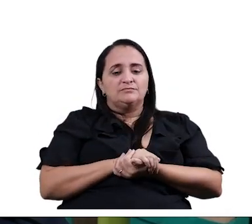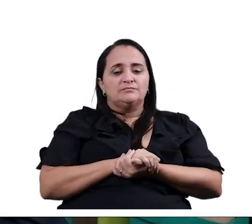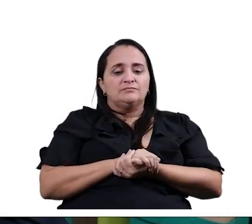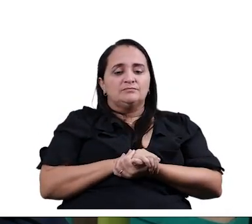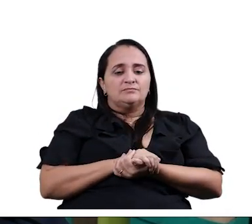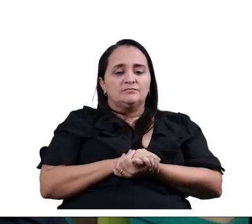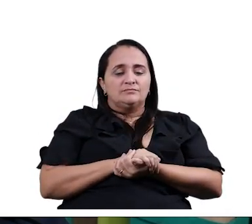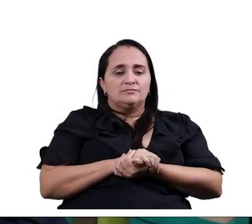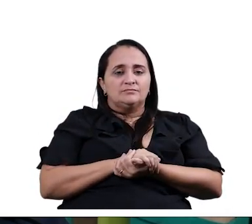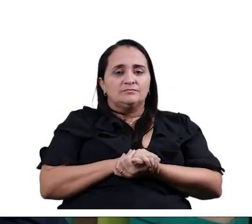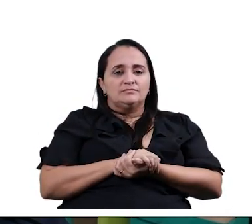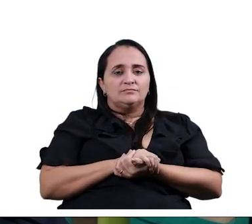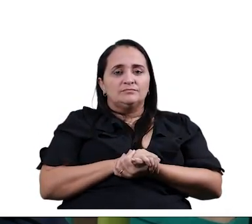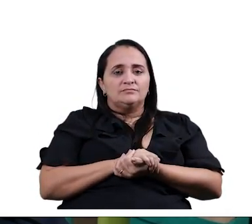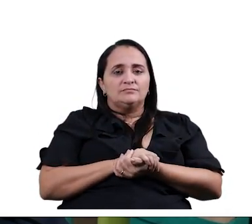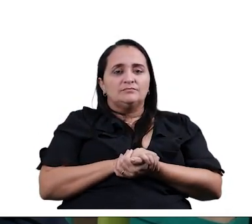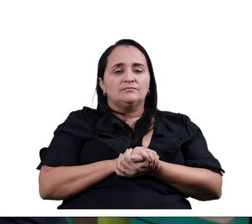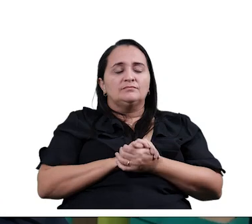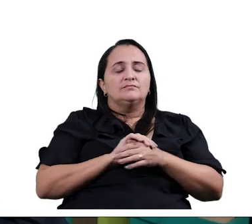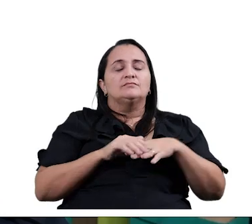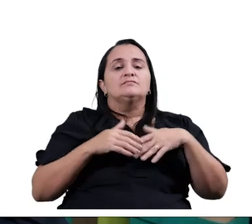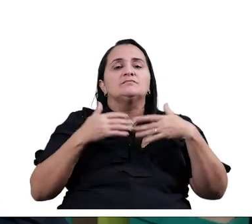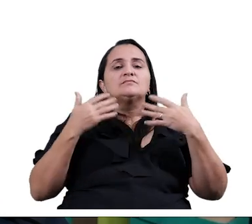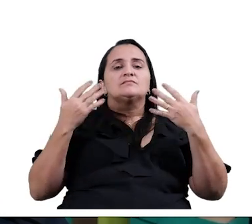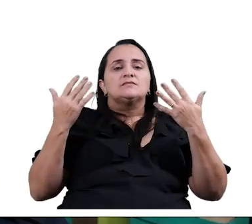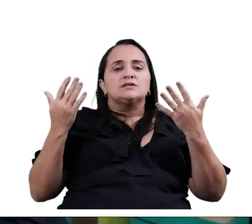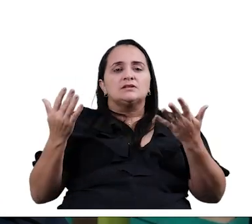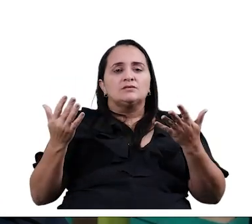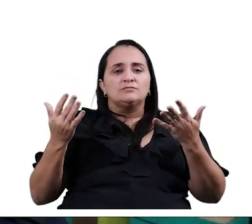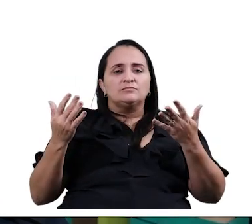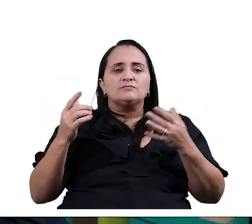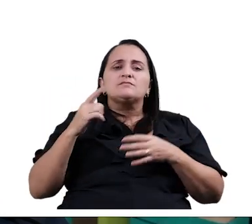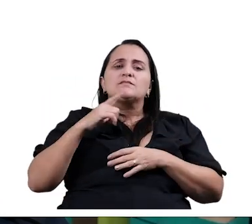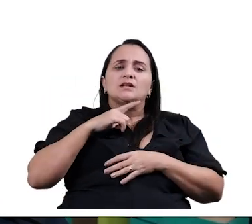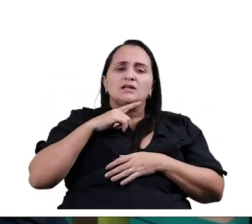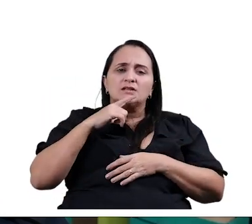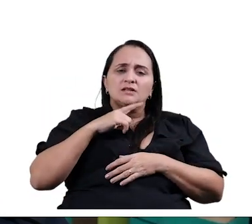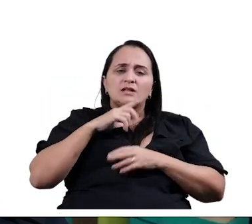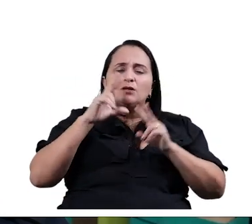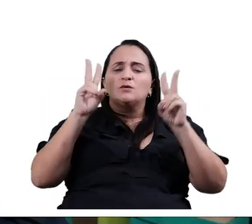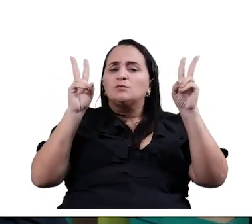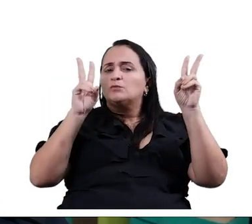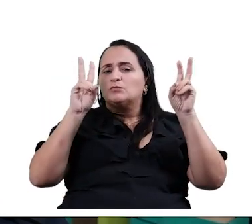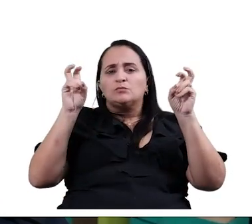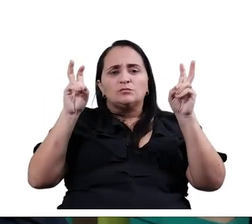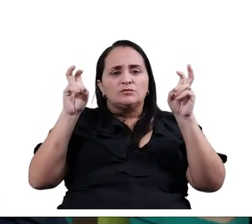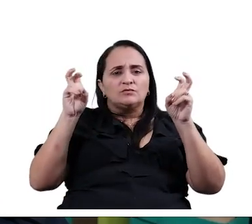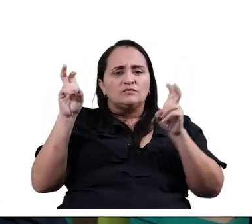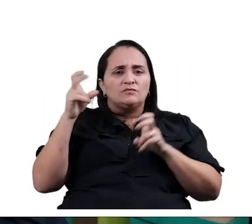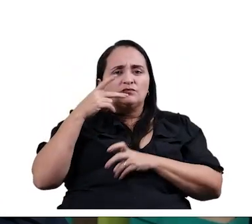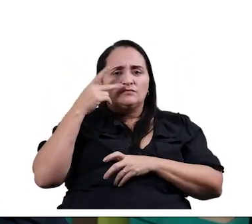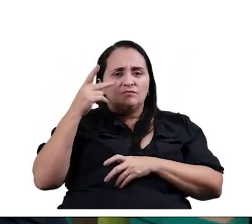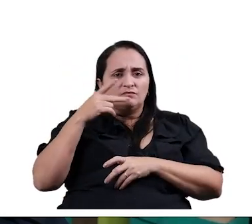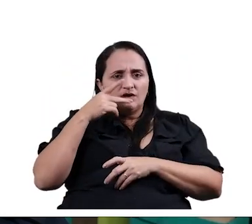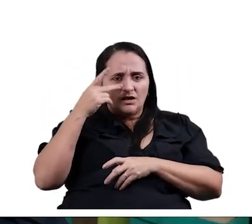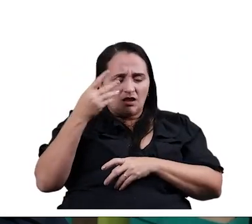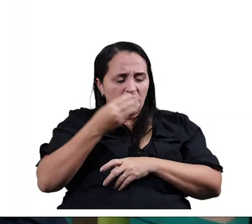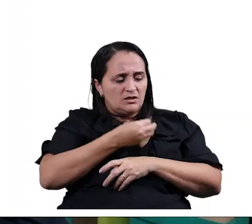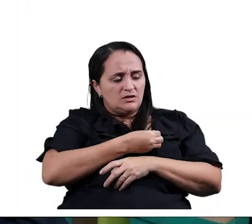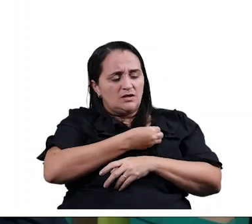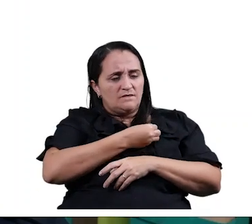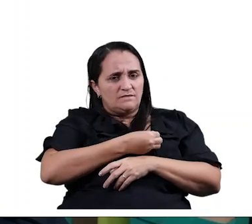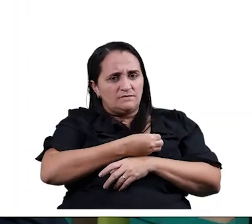Então, esse tipo de texto que tem essa função de falar da vida de alguém, que não